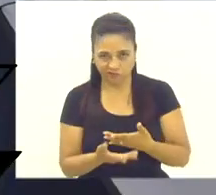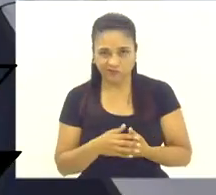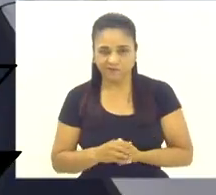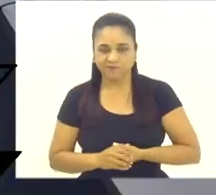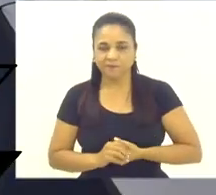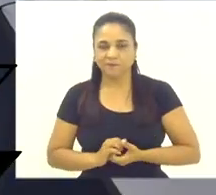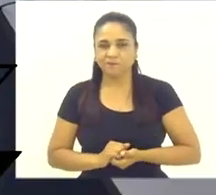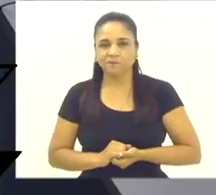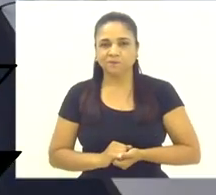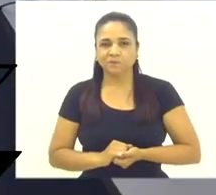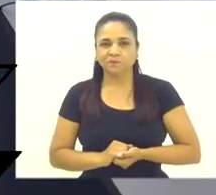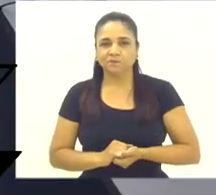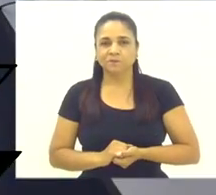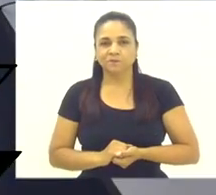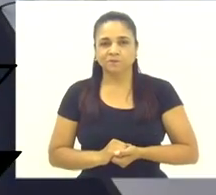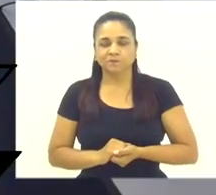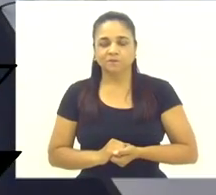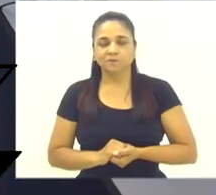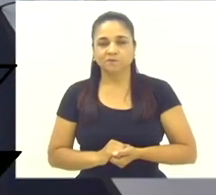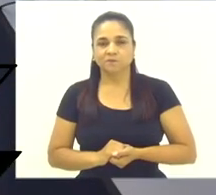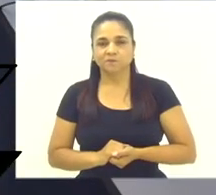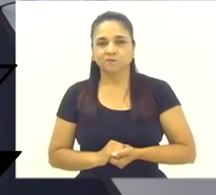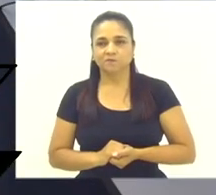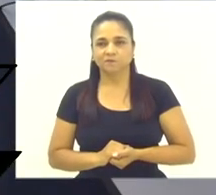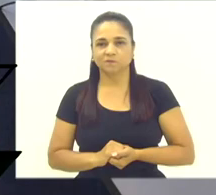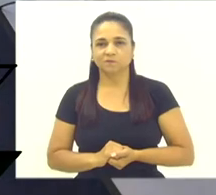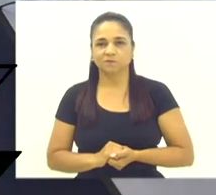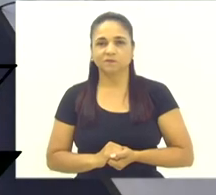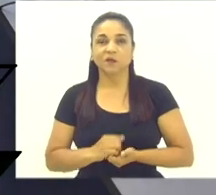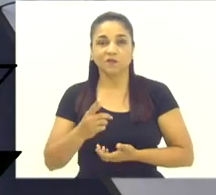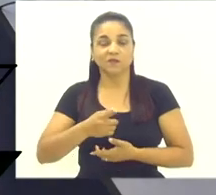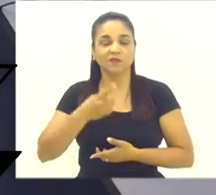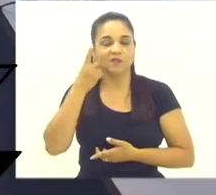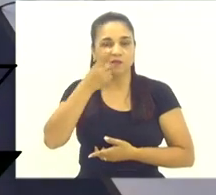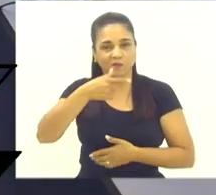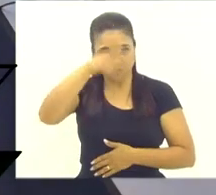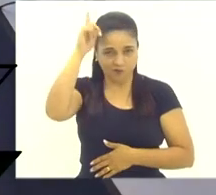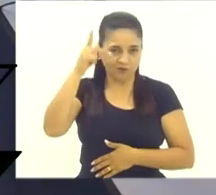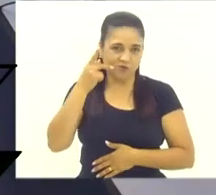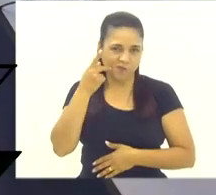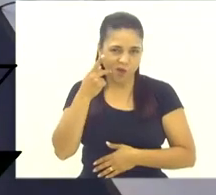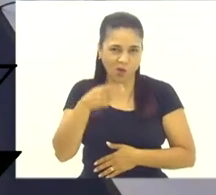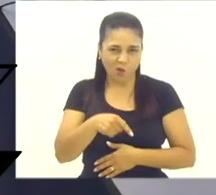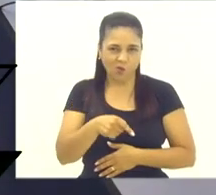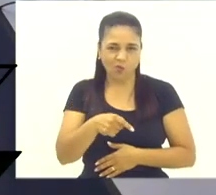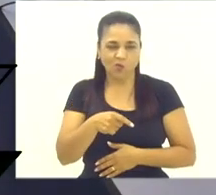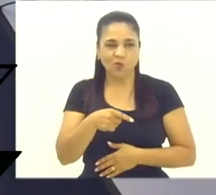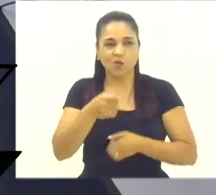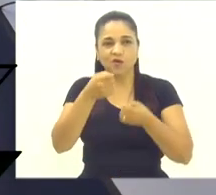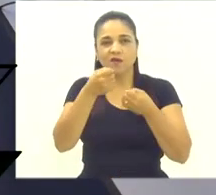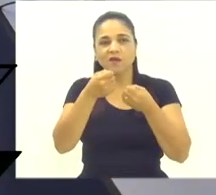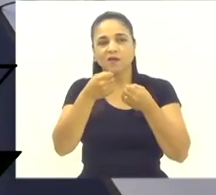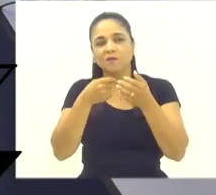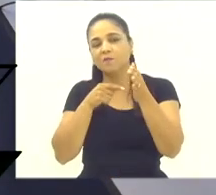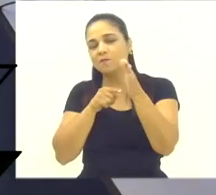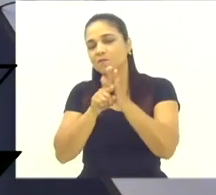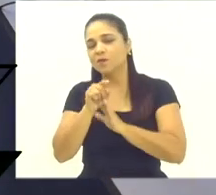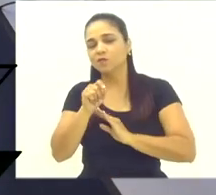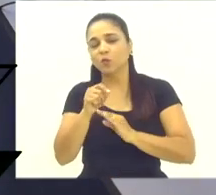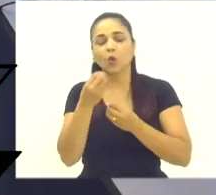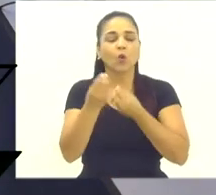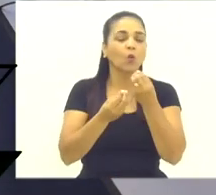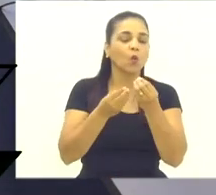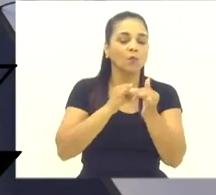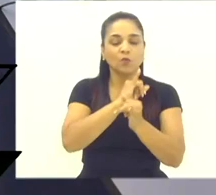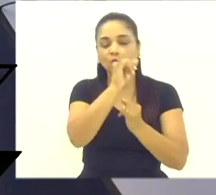E aí eu acho que o Deputado Luiz Paulo também colocou a questão de como utilizar a internet né